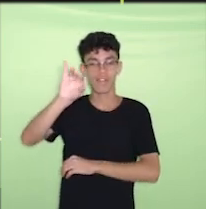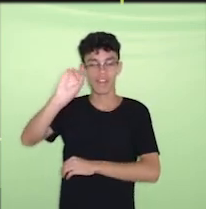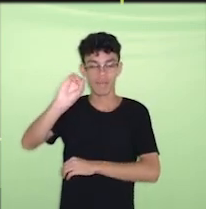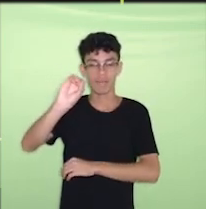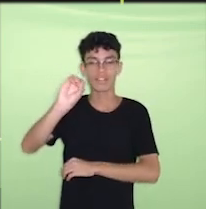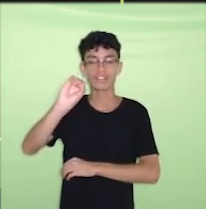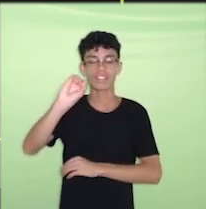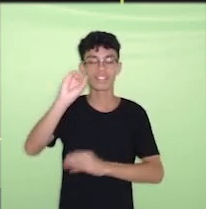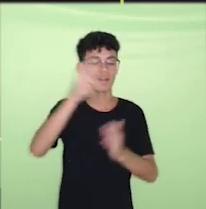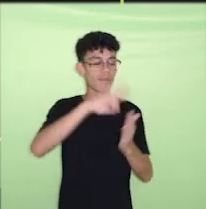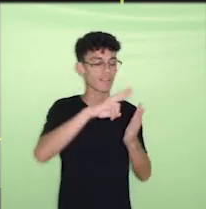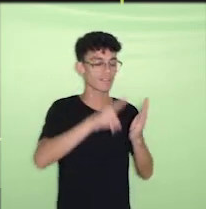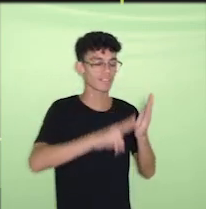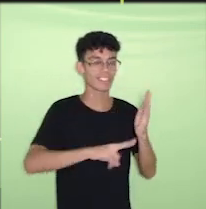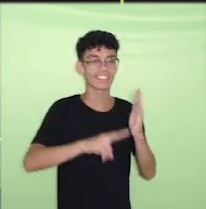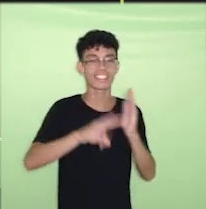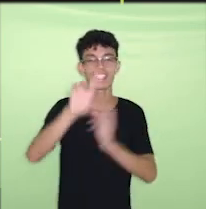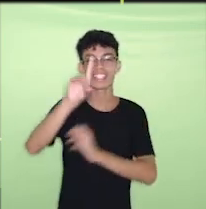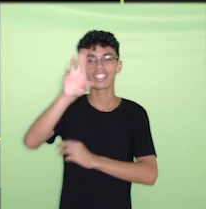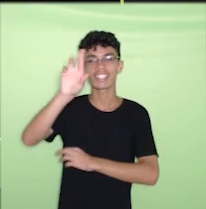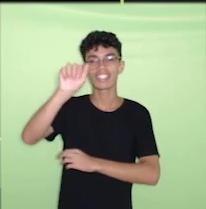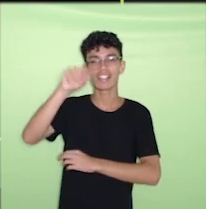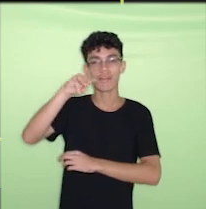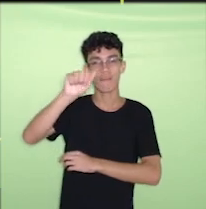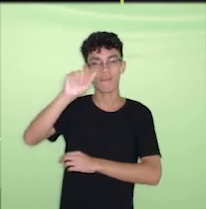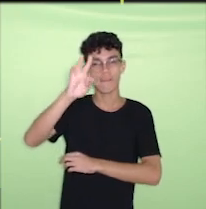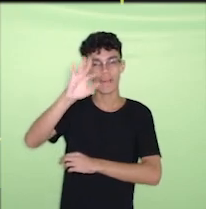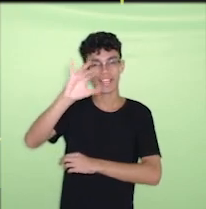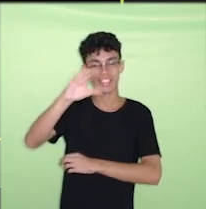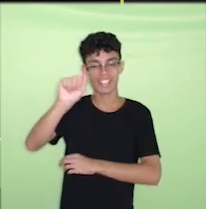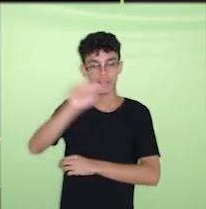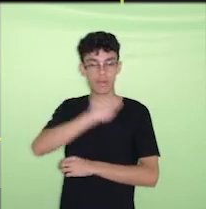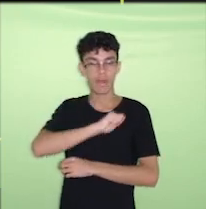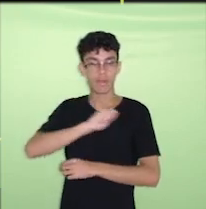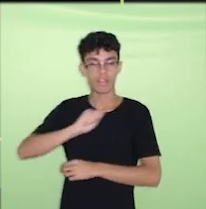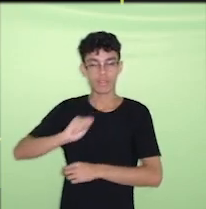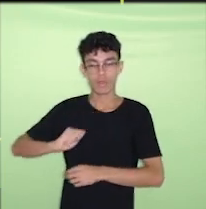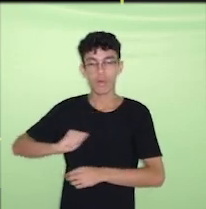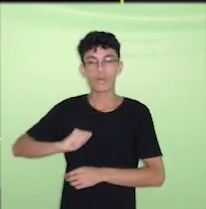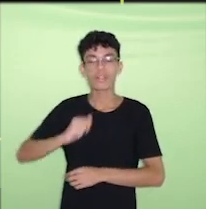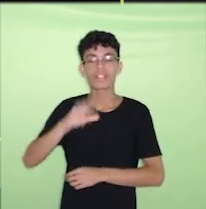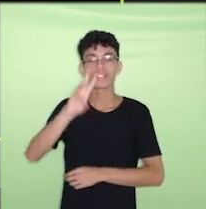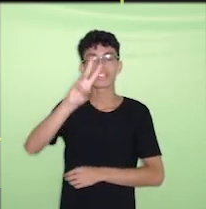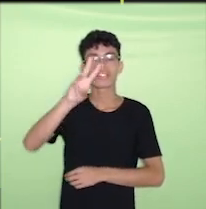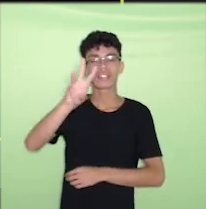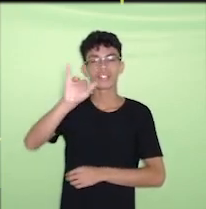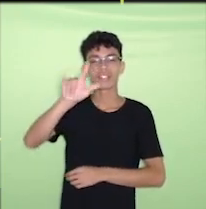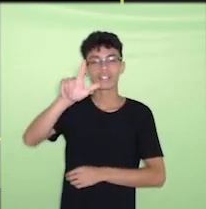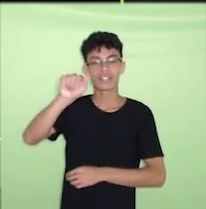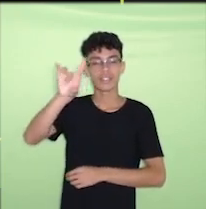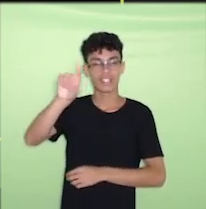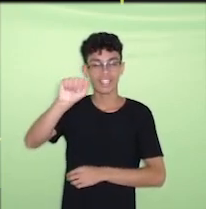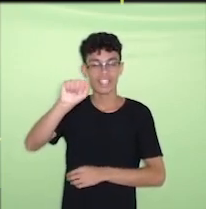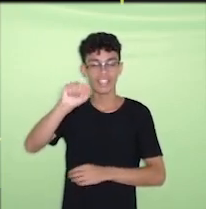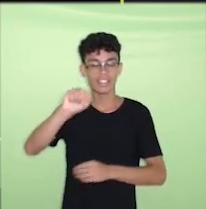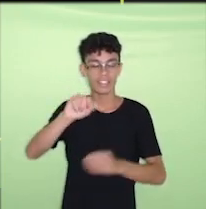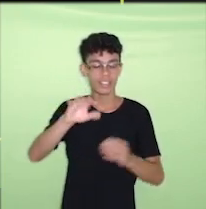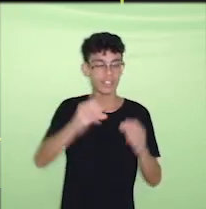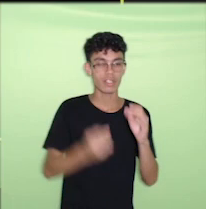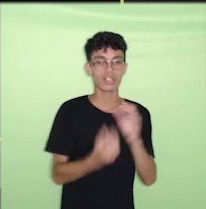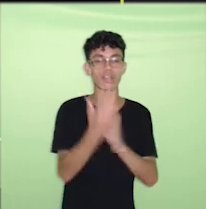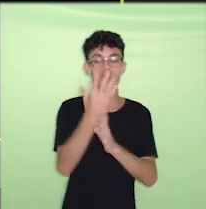a leitura dramática de todas as peças escritas pela autora Hilda Hilst. E a gente começou hoje com a